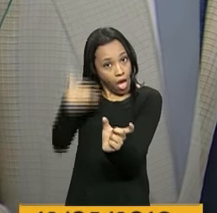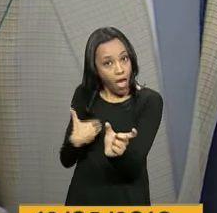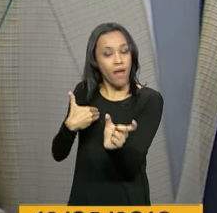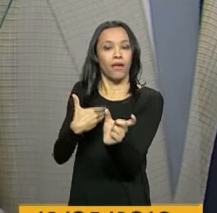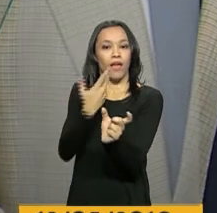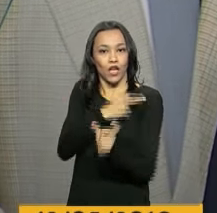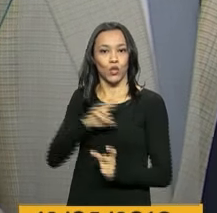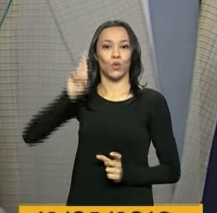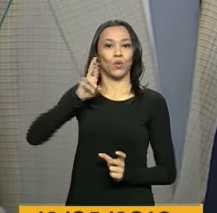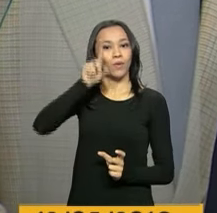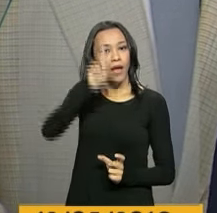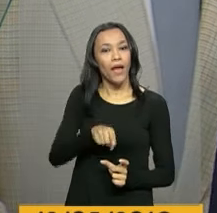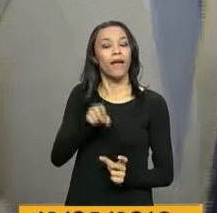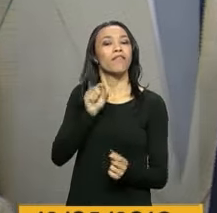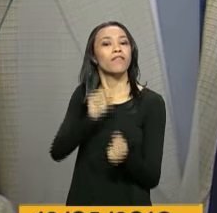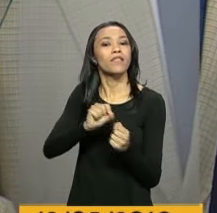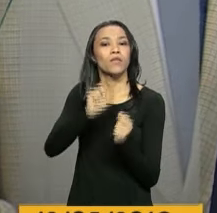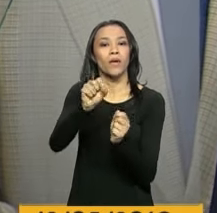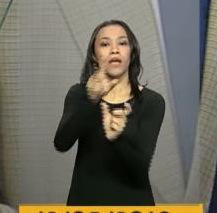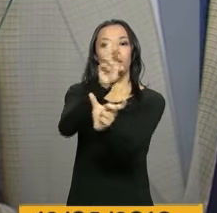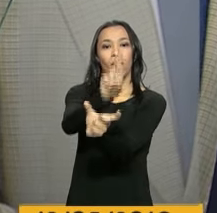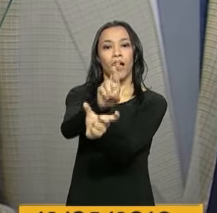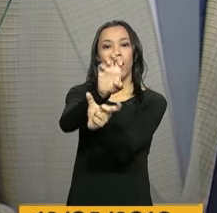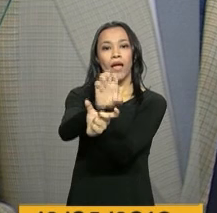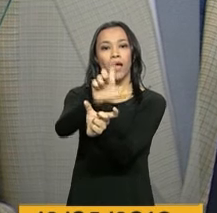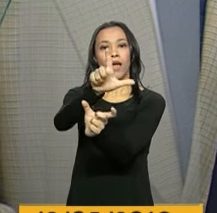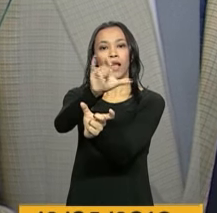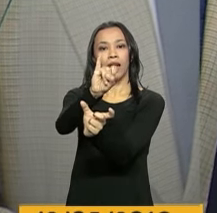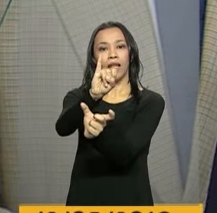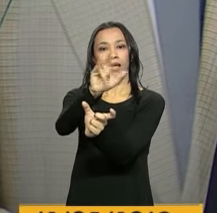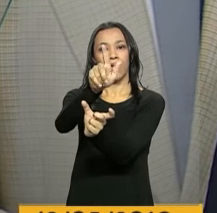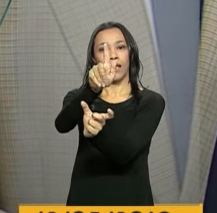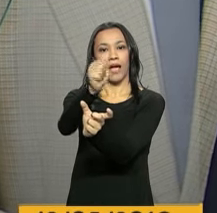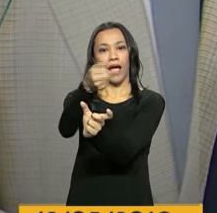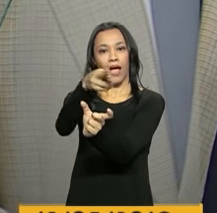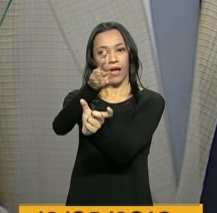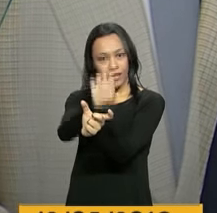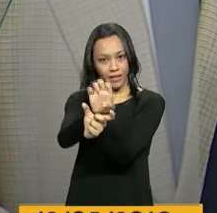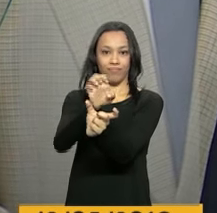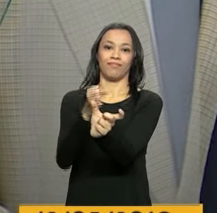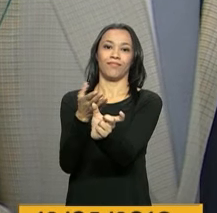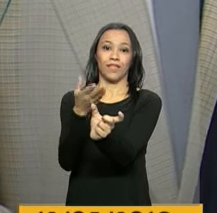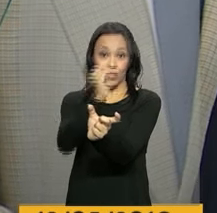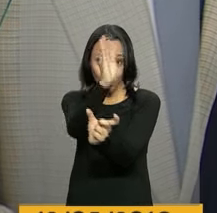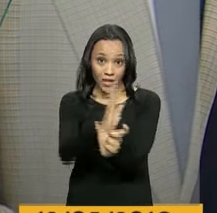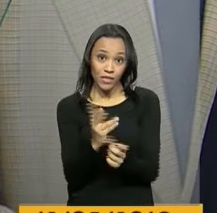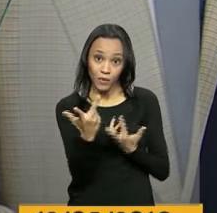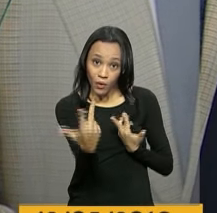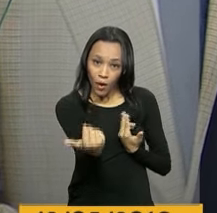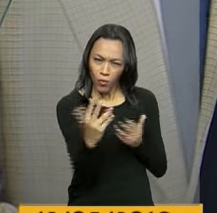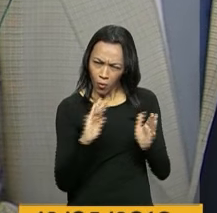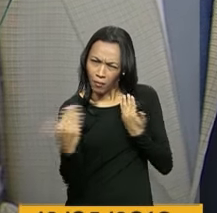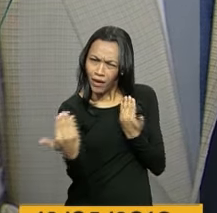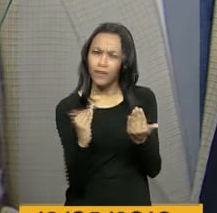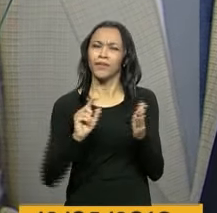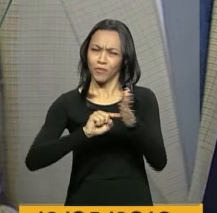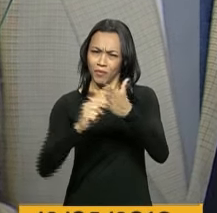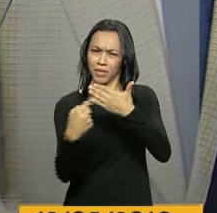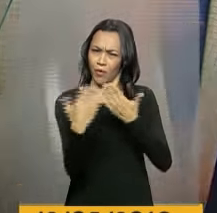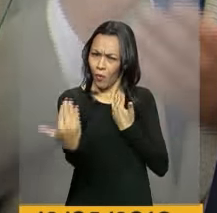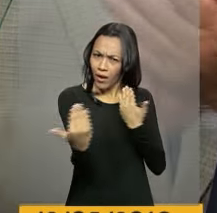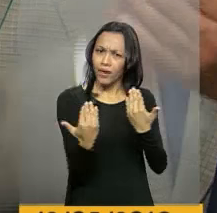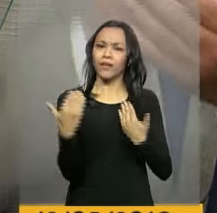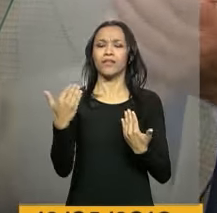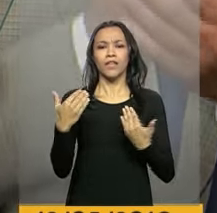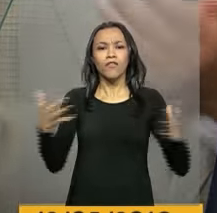nós queremos fazer agora com o Brasil é um ato religioso, é um ato de religação de toda